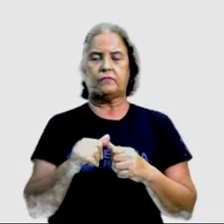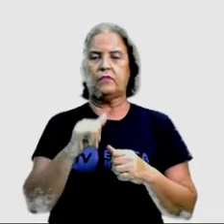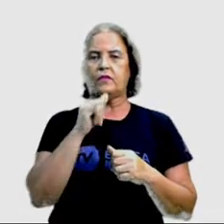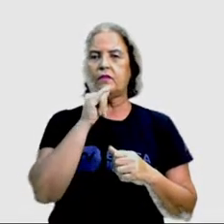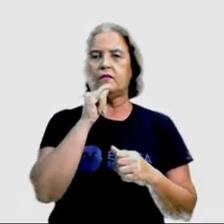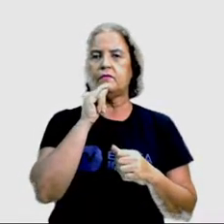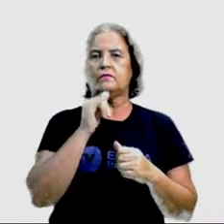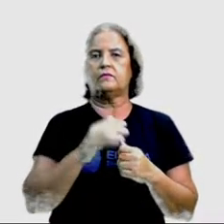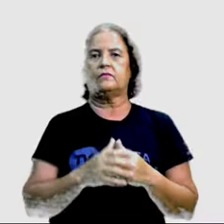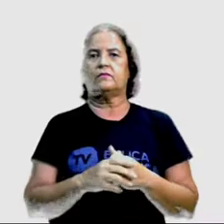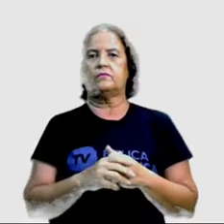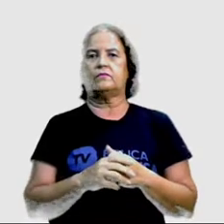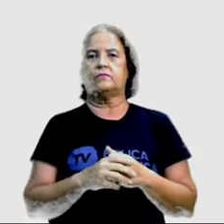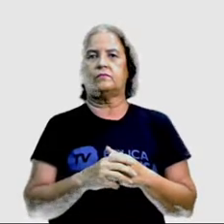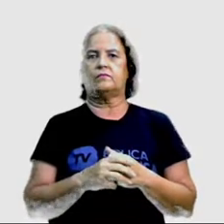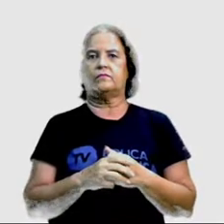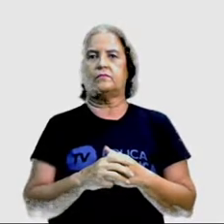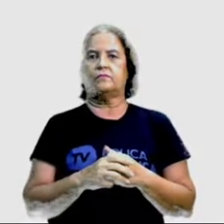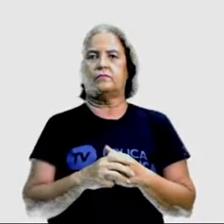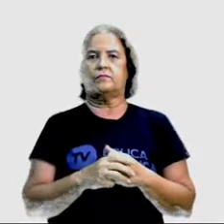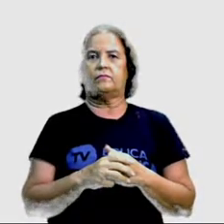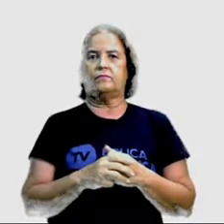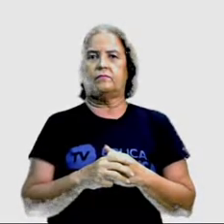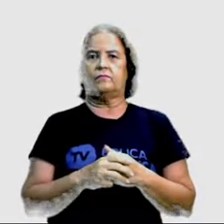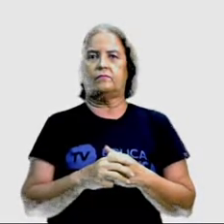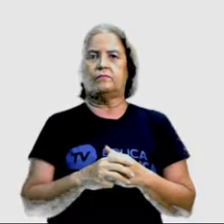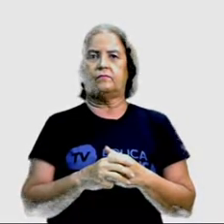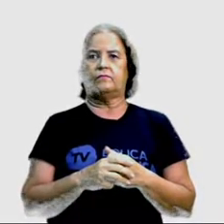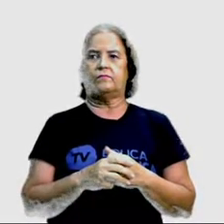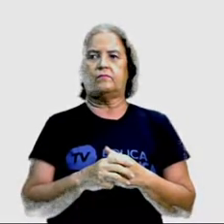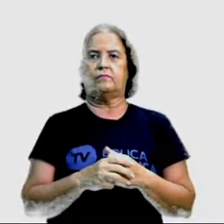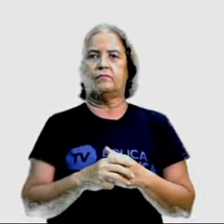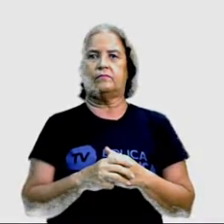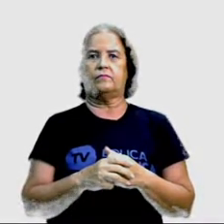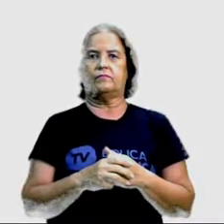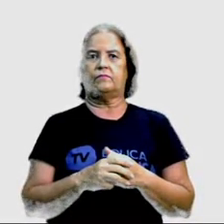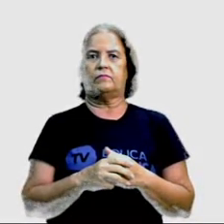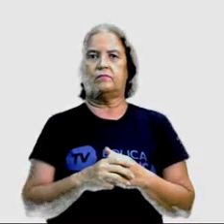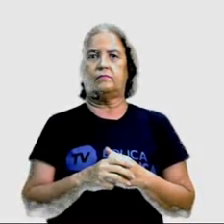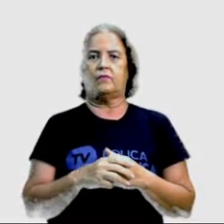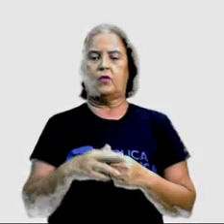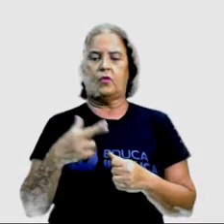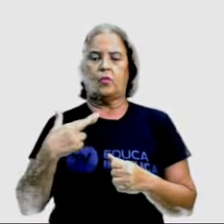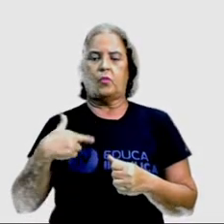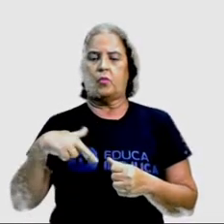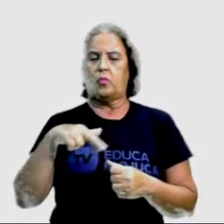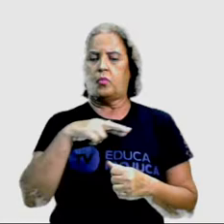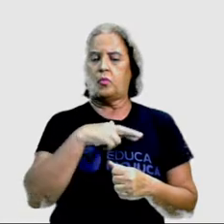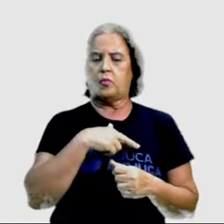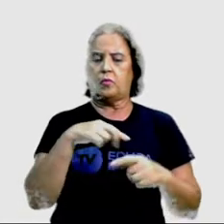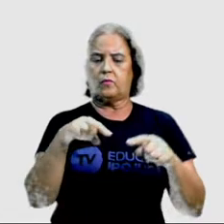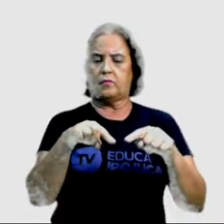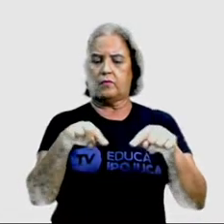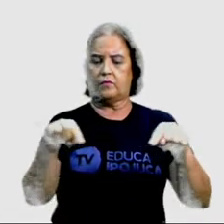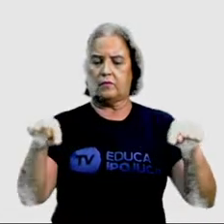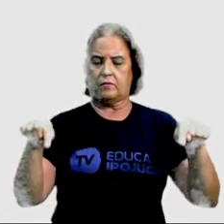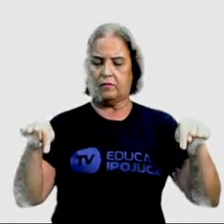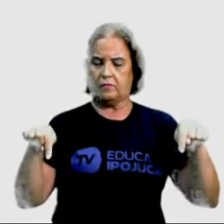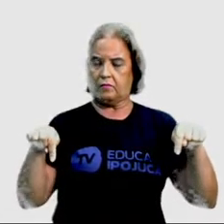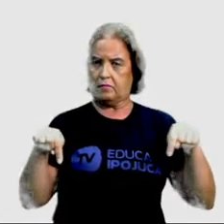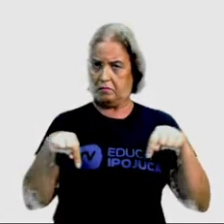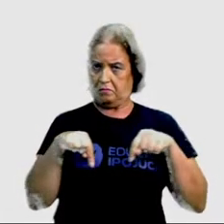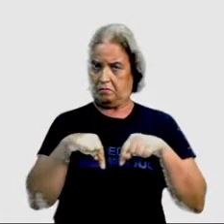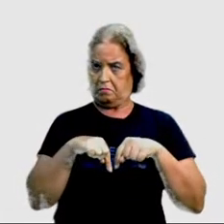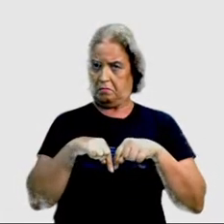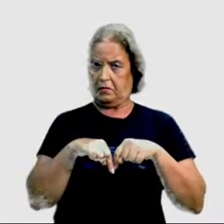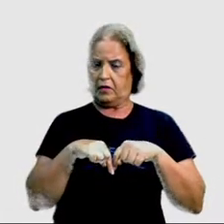exemplo. Our living room is larger than yours. Nossa sala de estar é maior do